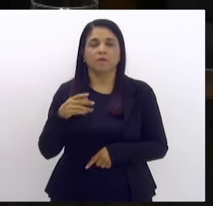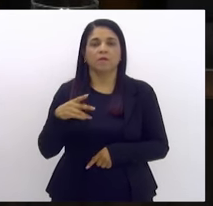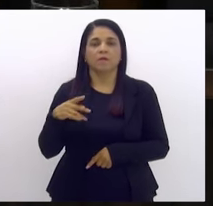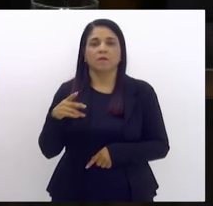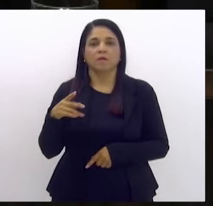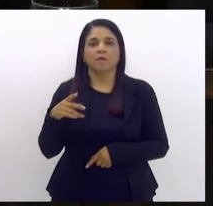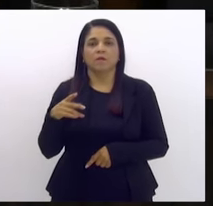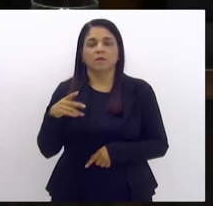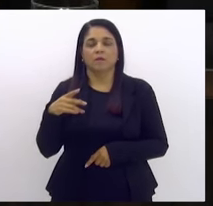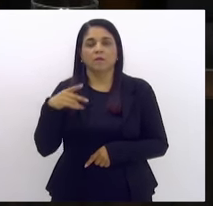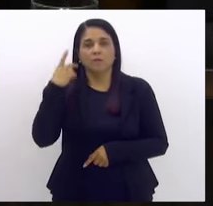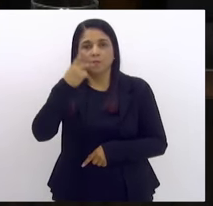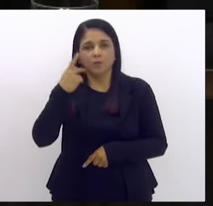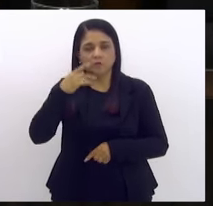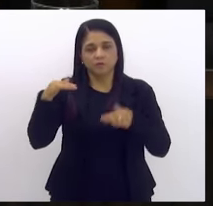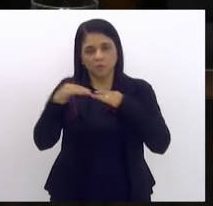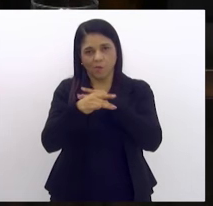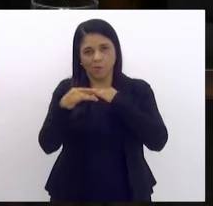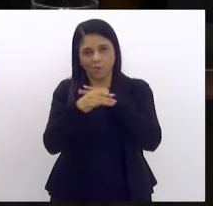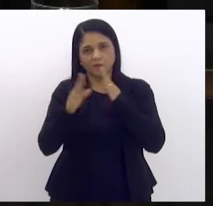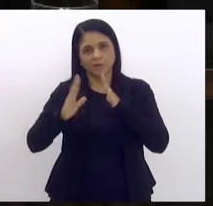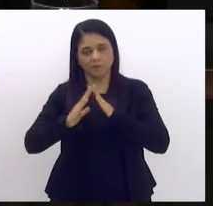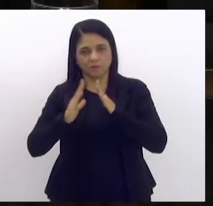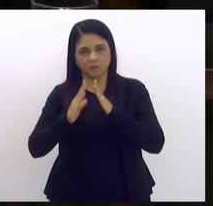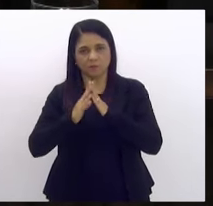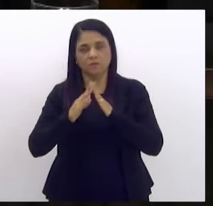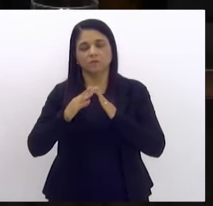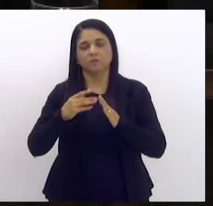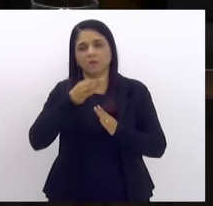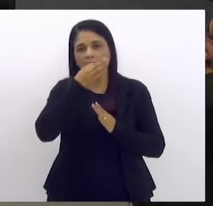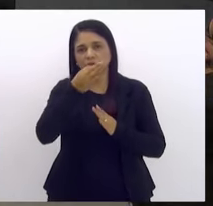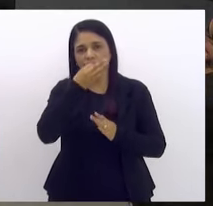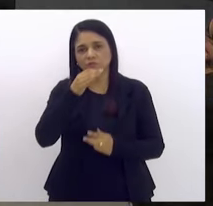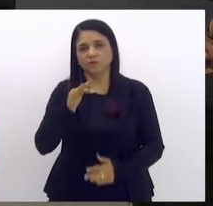Felipe Pobel, pela Política Urbana e Habitação e Assuntos Fundiários.